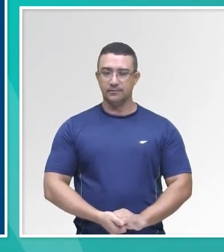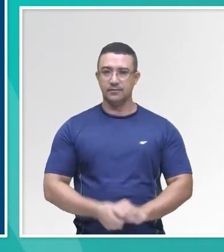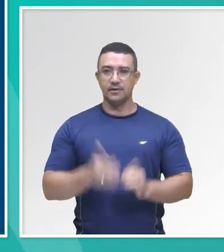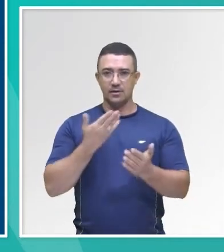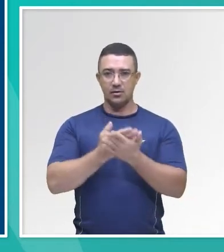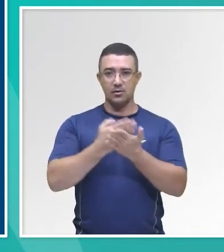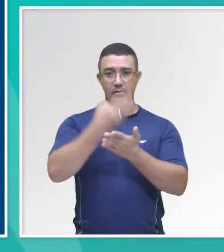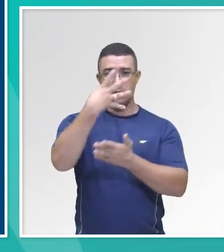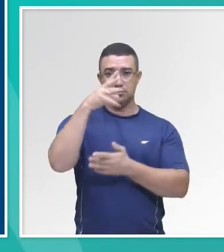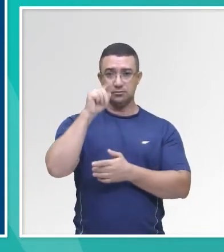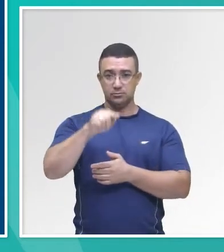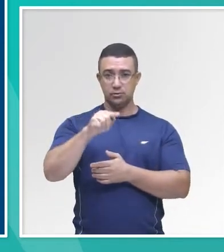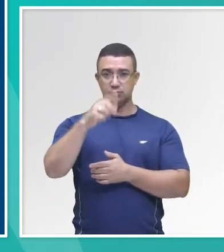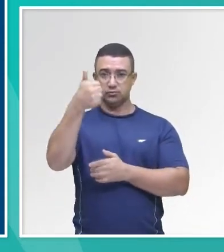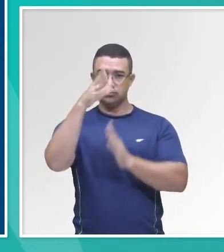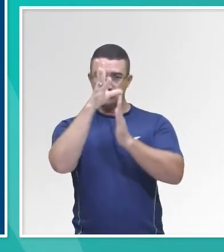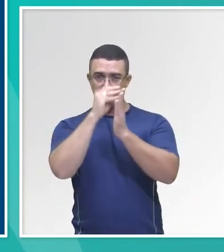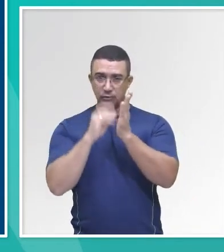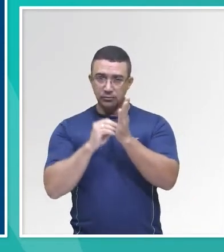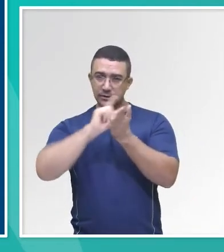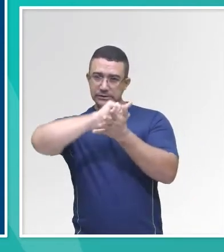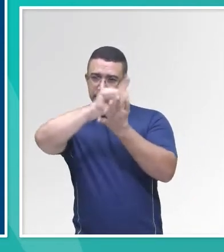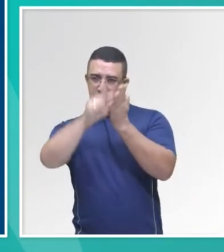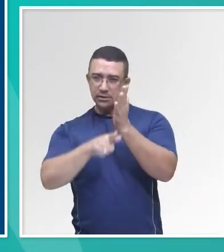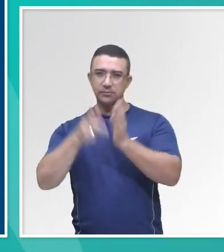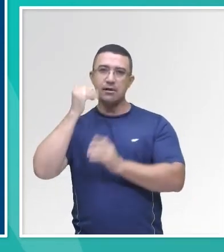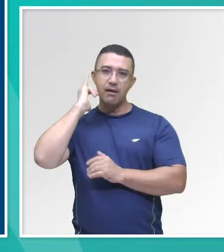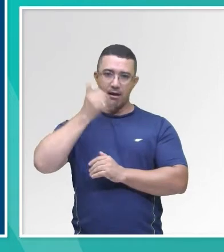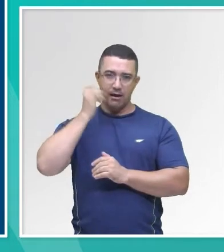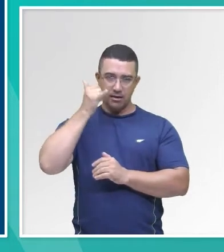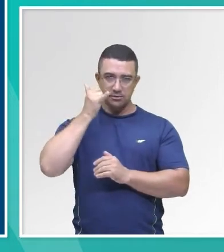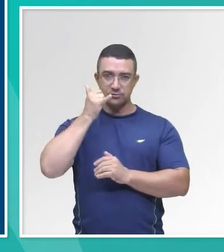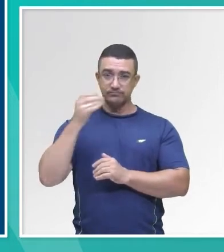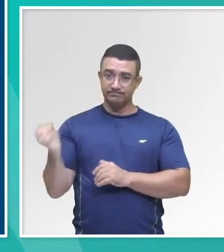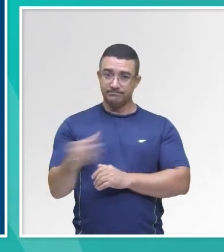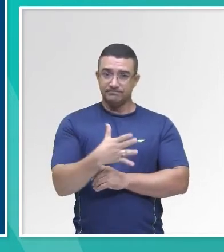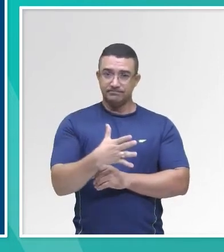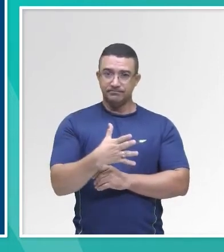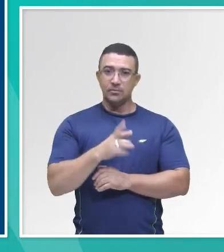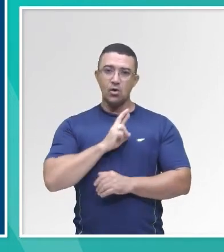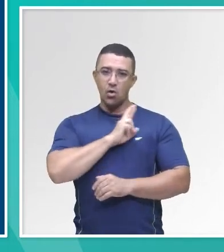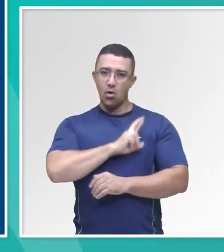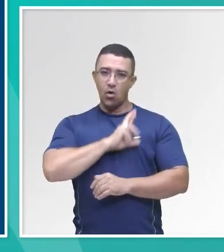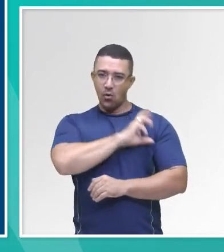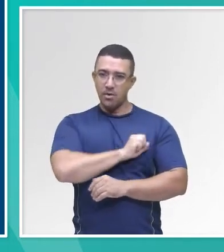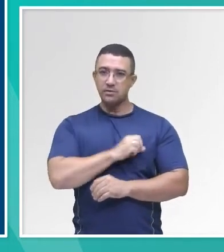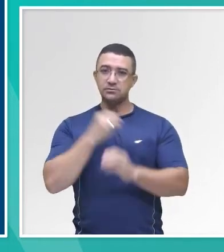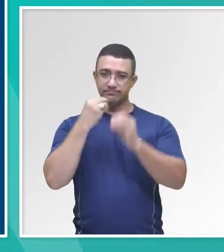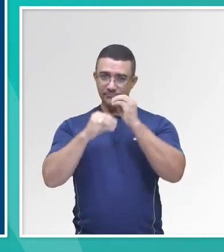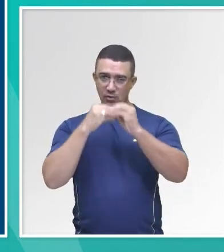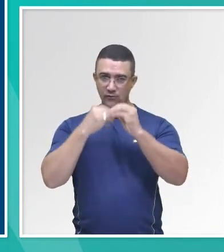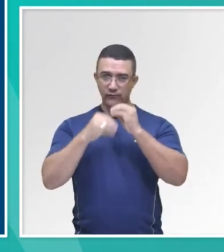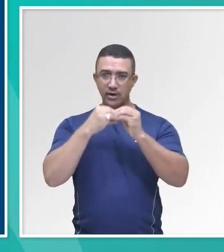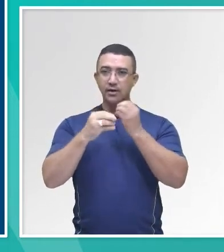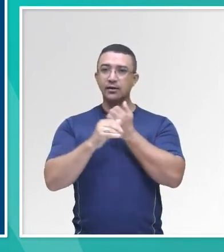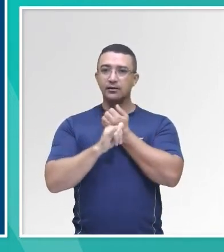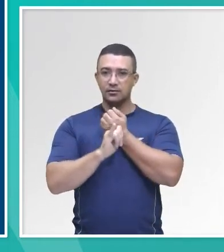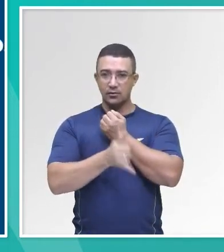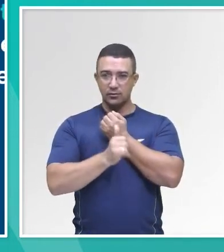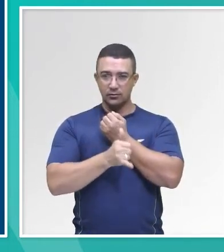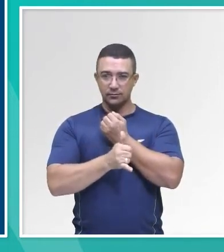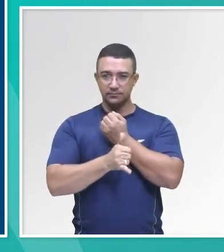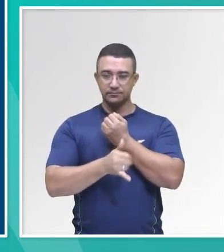Aula 4.1 Conteúdo. Gêneros narrativos modernos. Romance, novela e